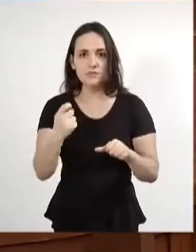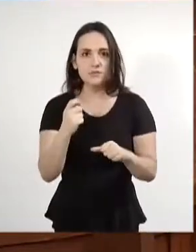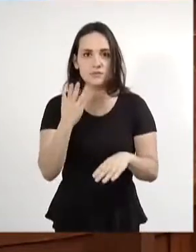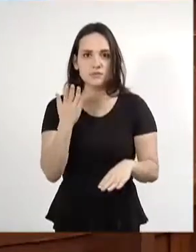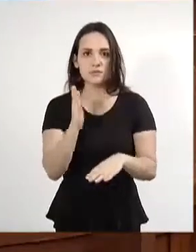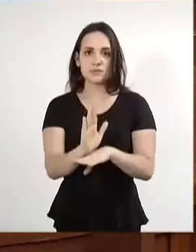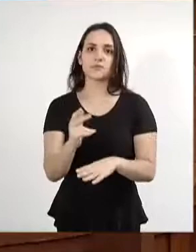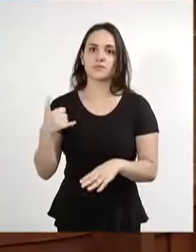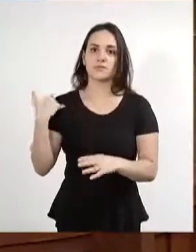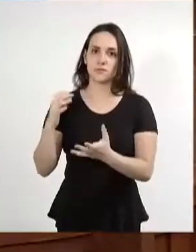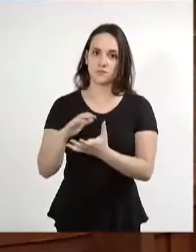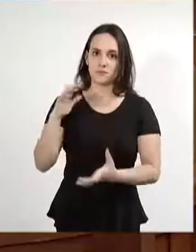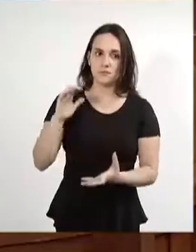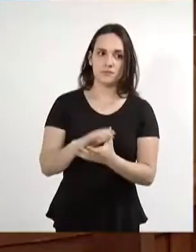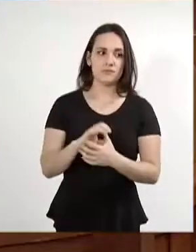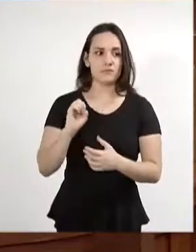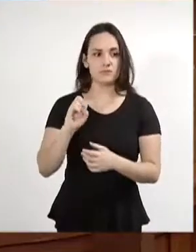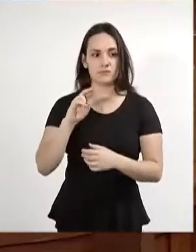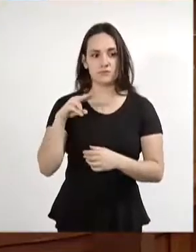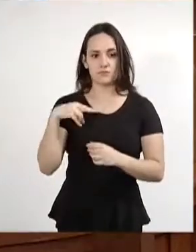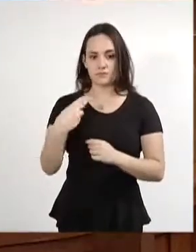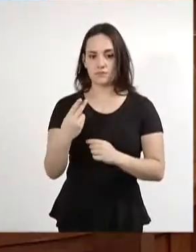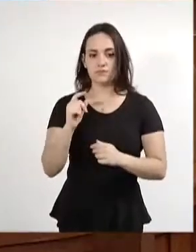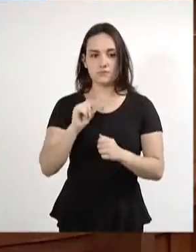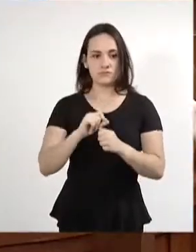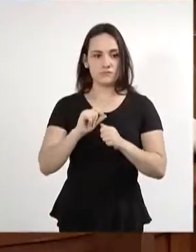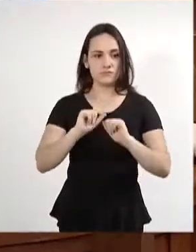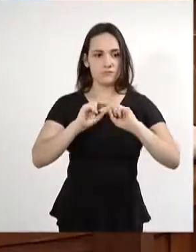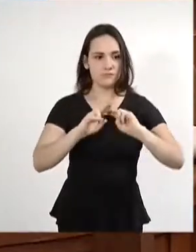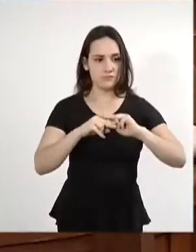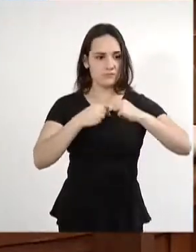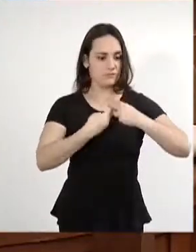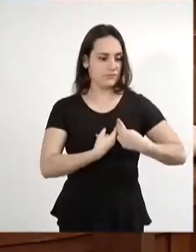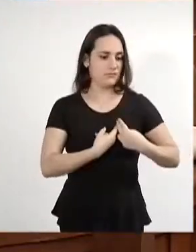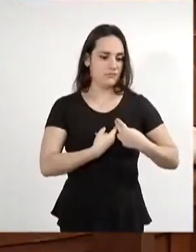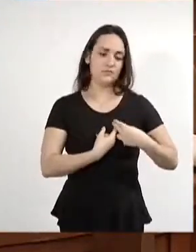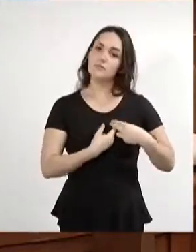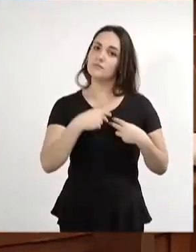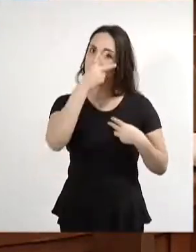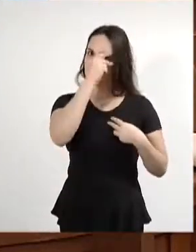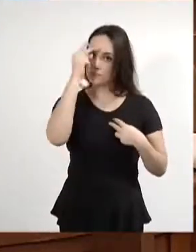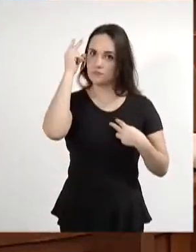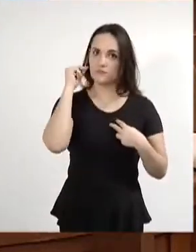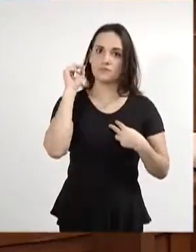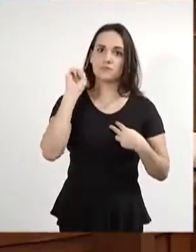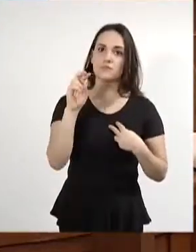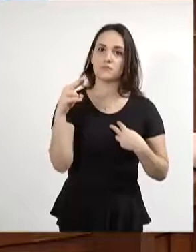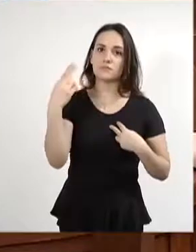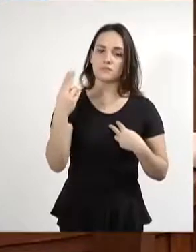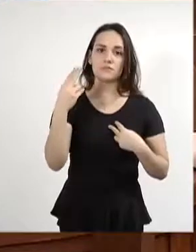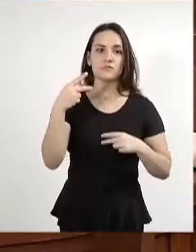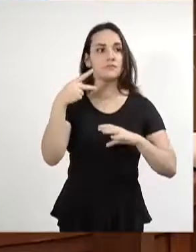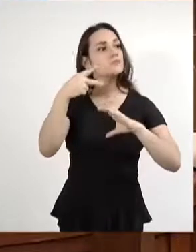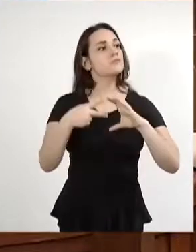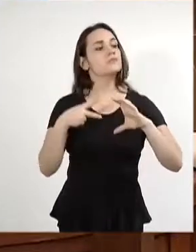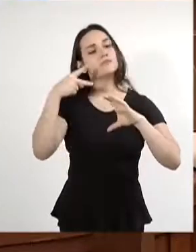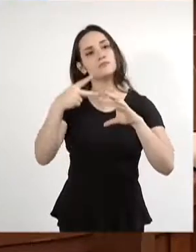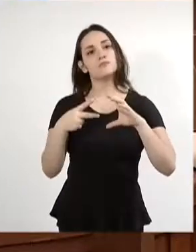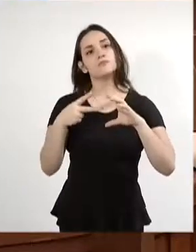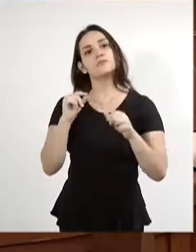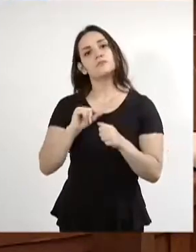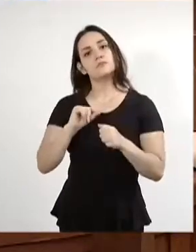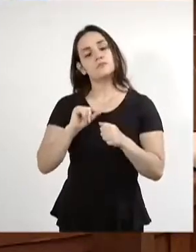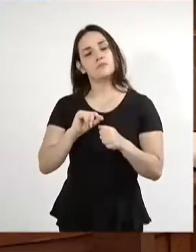ou colocaram um lacinho nos servidores da prefeitura, ou a Câmara Municipal